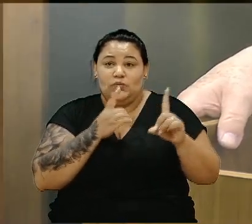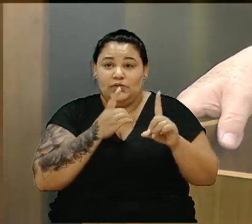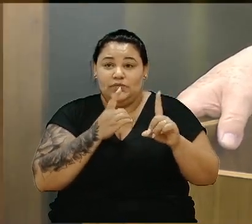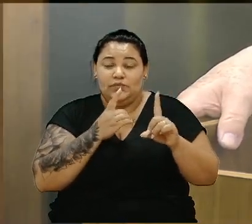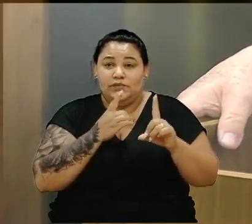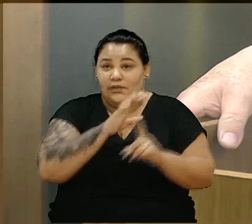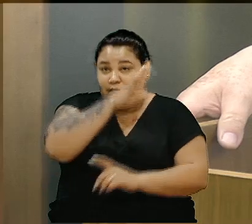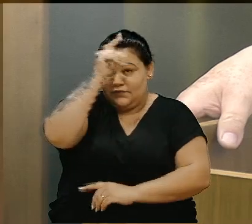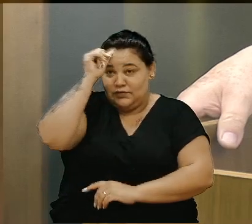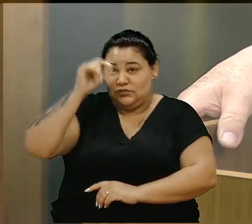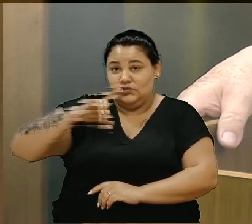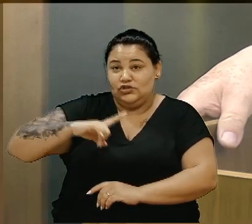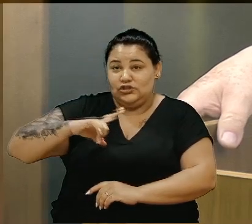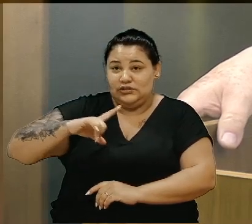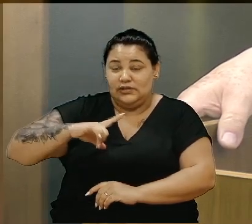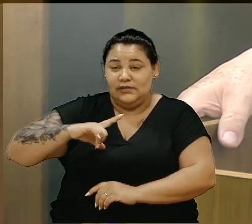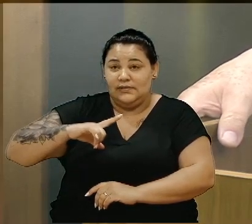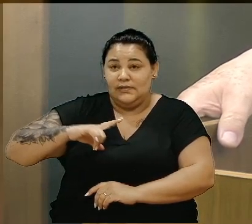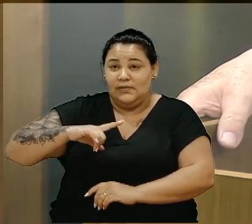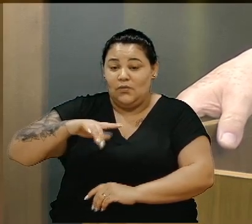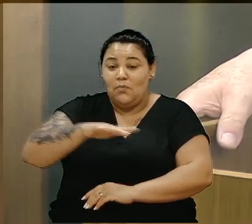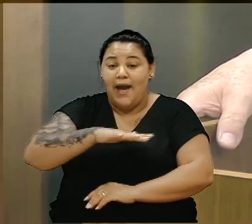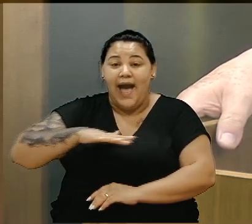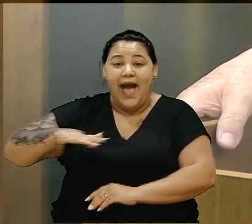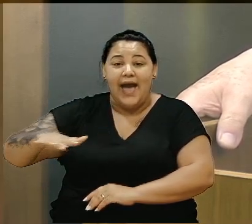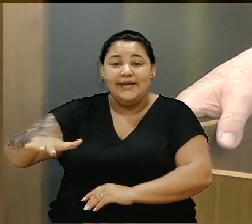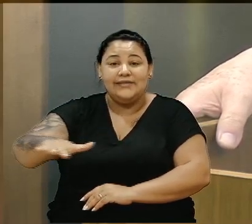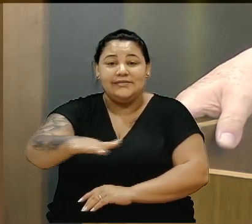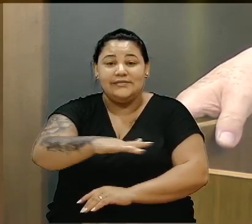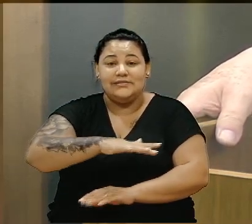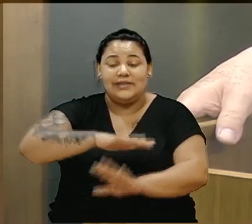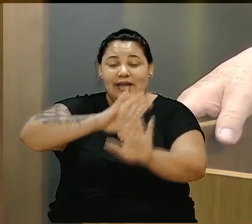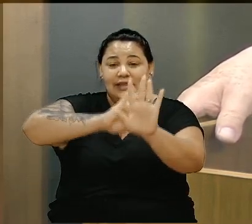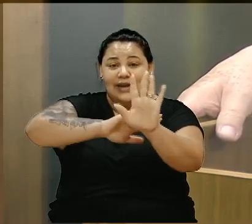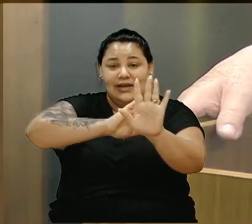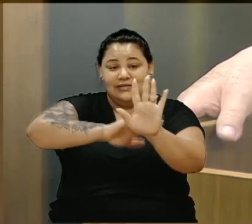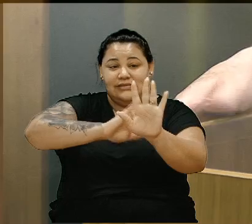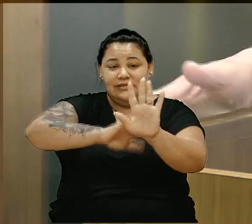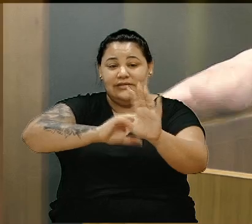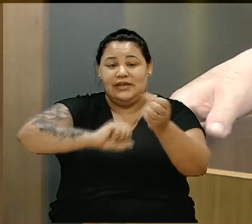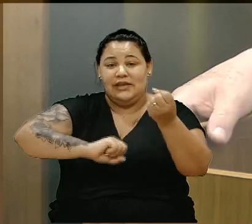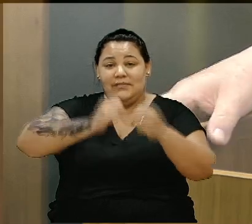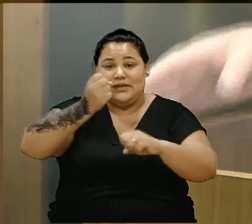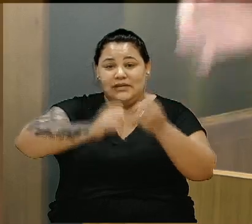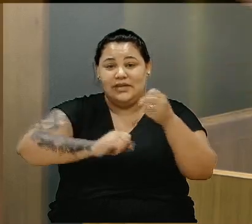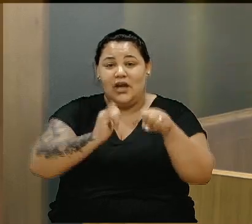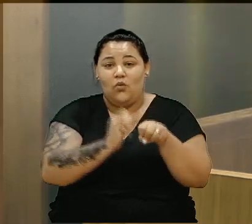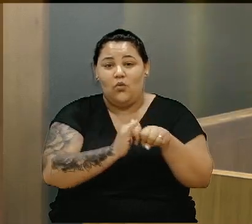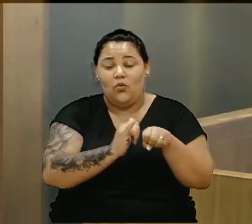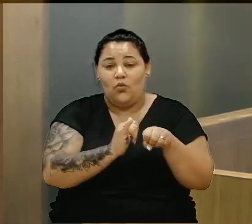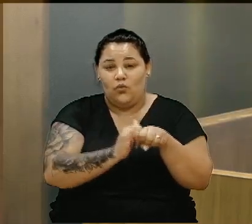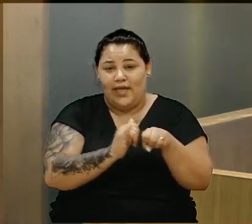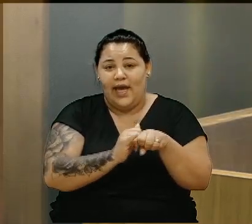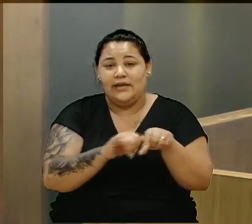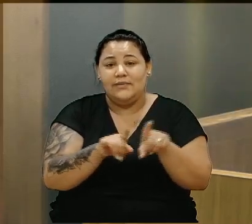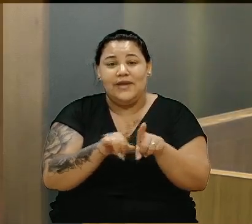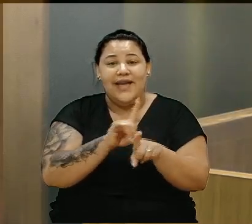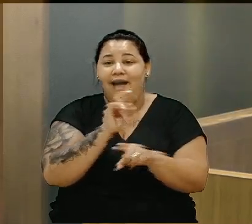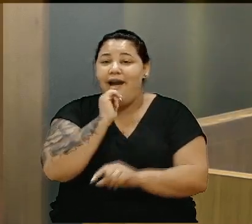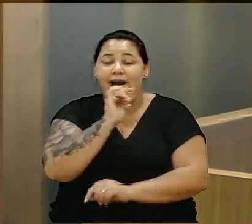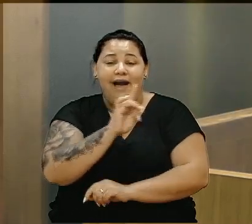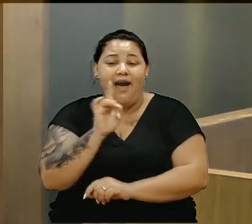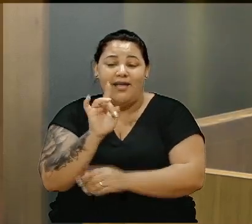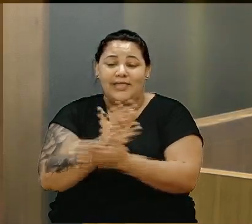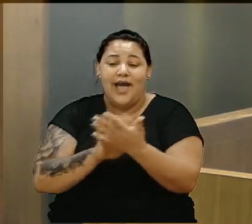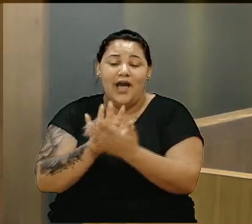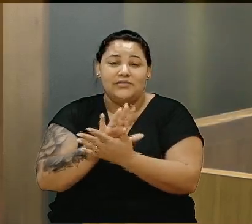área aqui atrás da antiga Hyundai aí, né, e que não estava sendo utilizado e que fazia bem na conversão